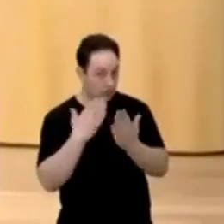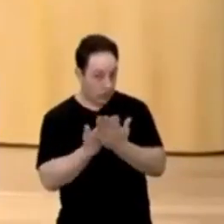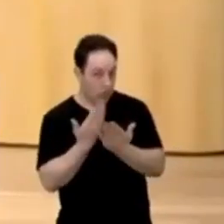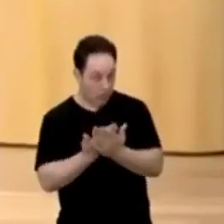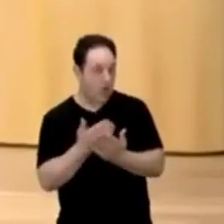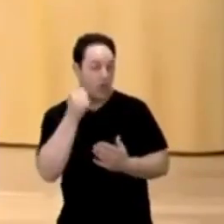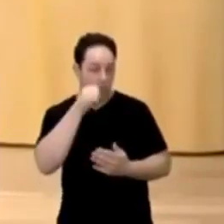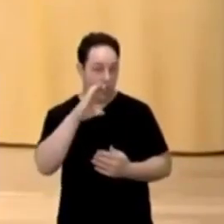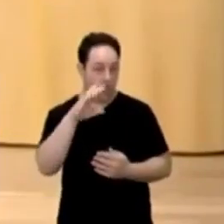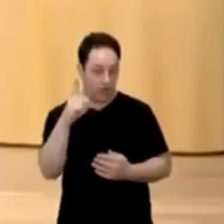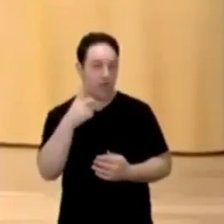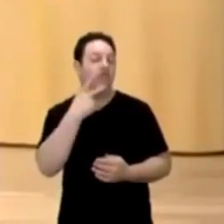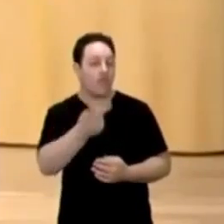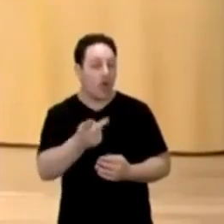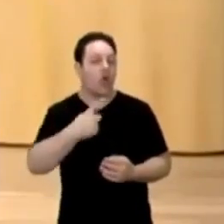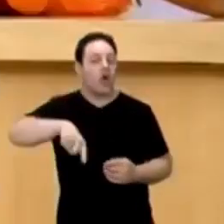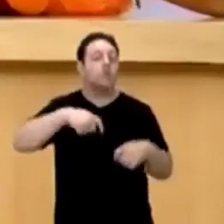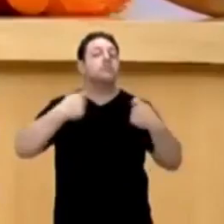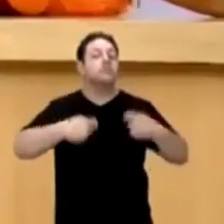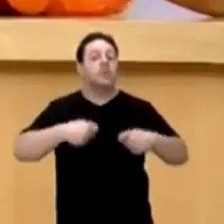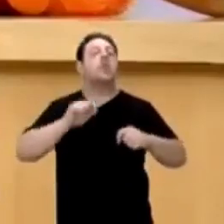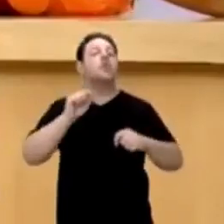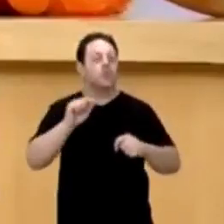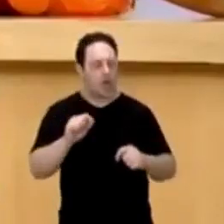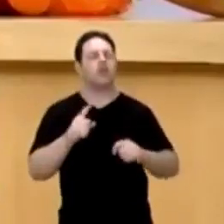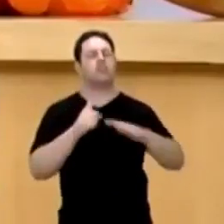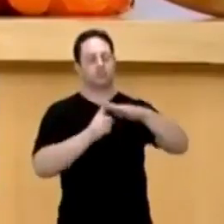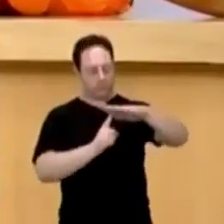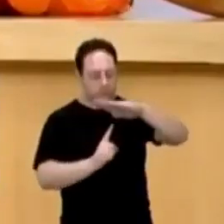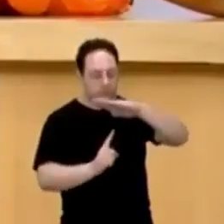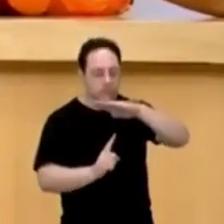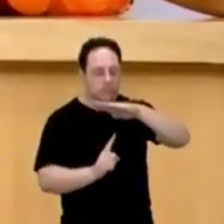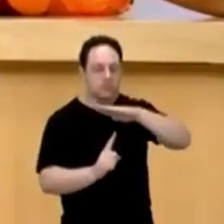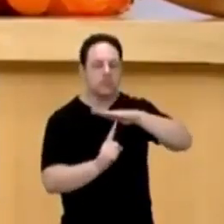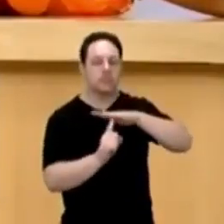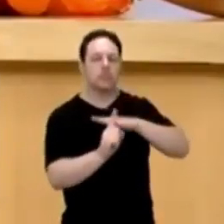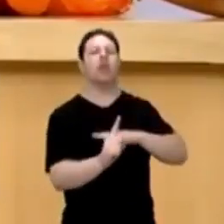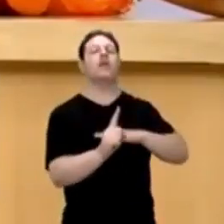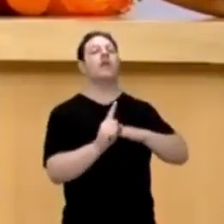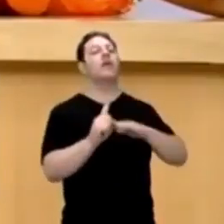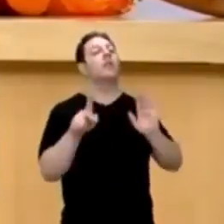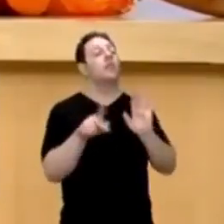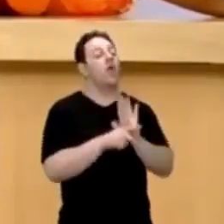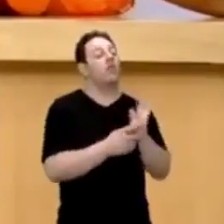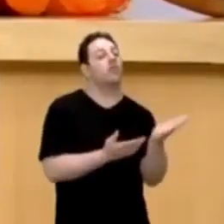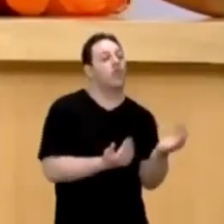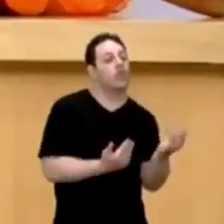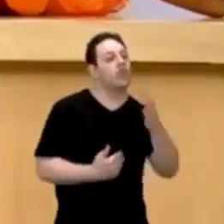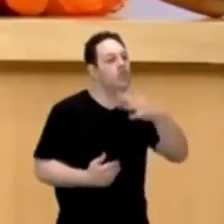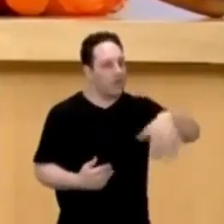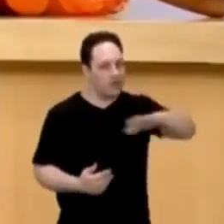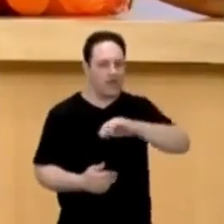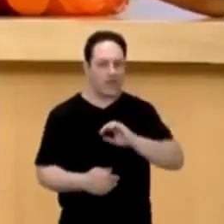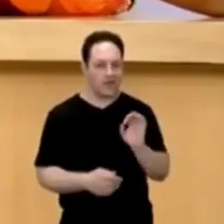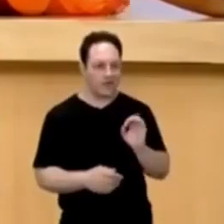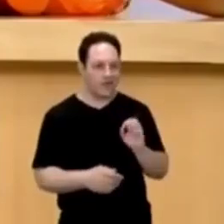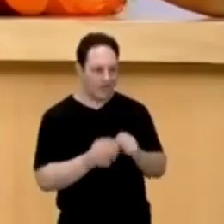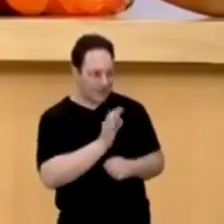falou pra gente que a gente tem que desenvolver o protagonismo juvenil dos alunos, não é,